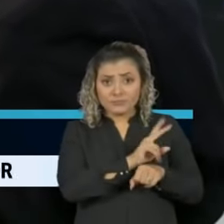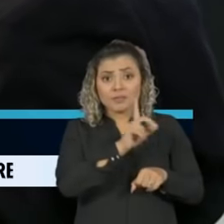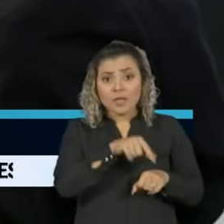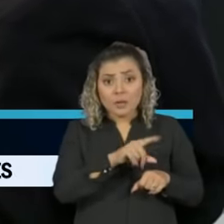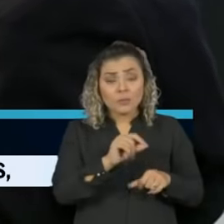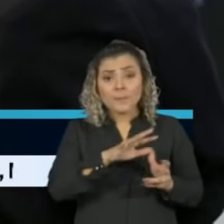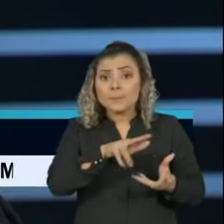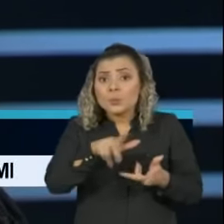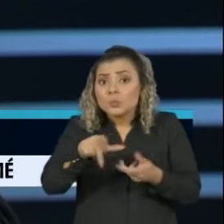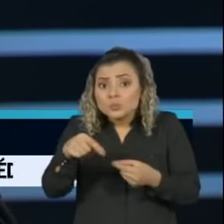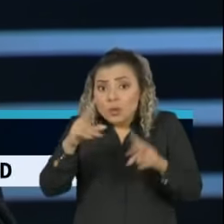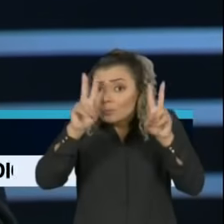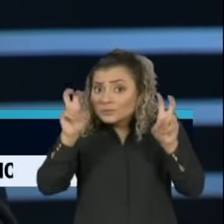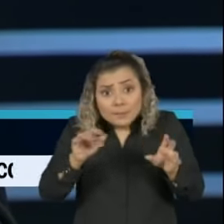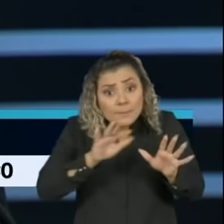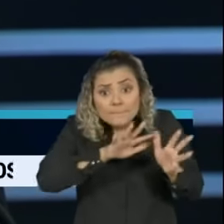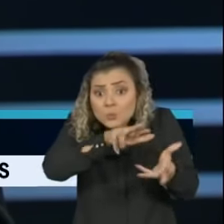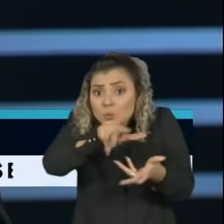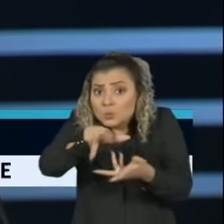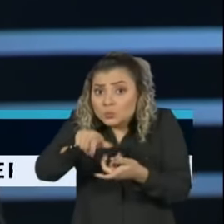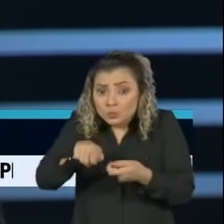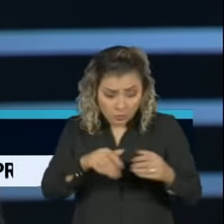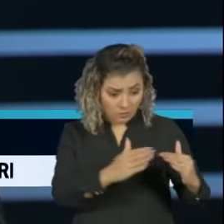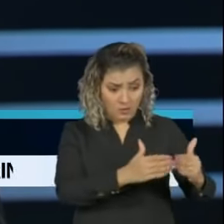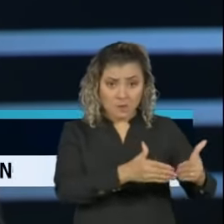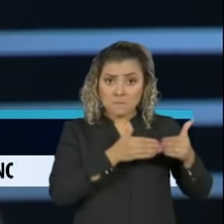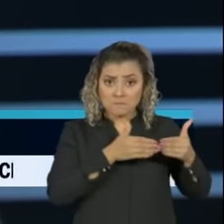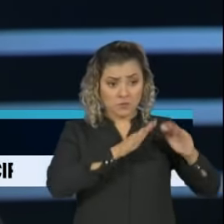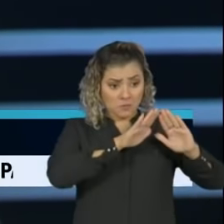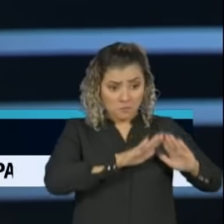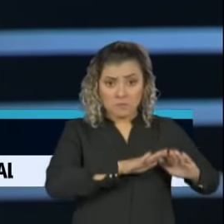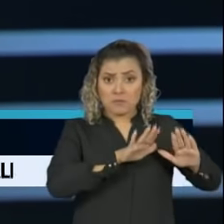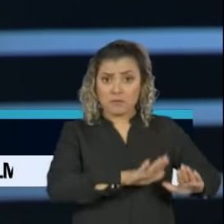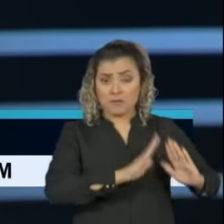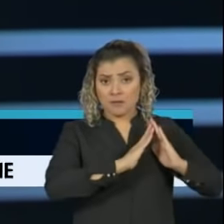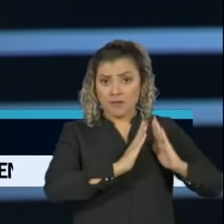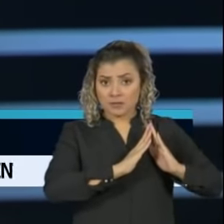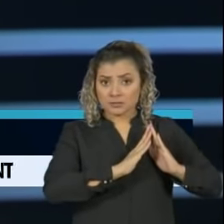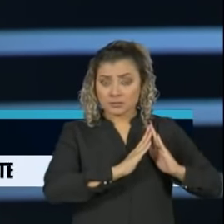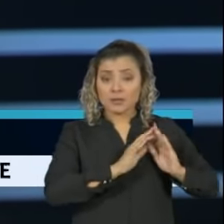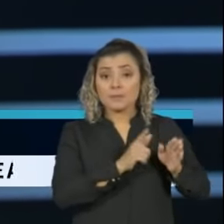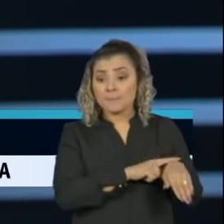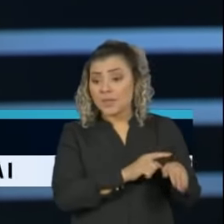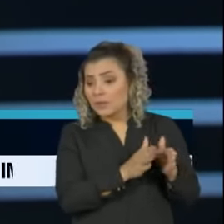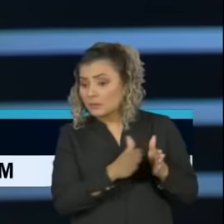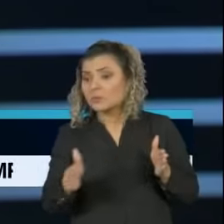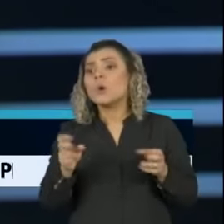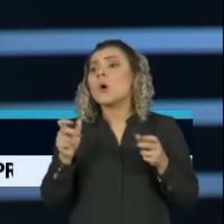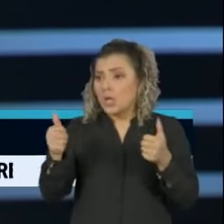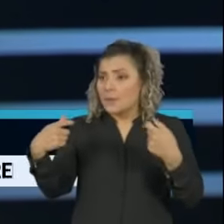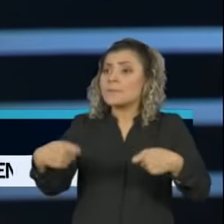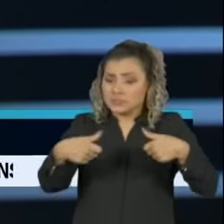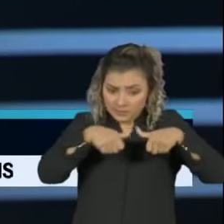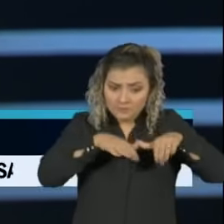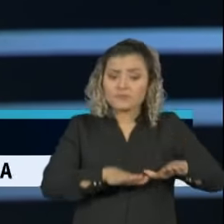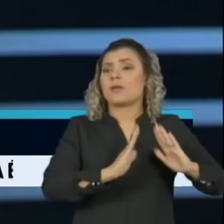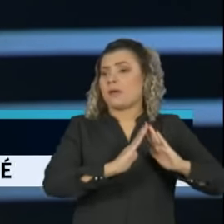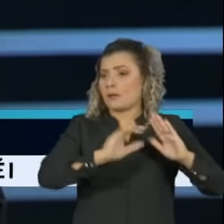epidemiologia mundial. A dúvida não é a quarentena, a dúvida é o tamanho da quarentena. Ninguém duvida que tem que haver quarentena